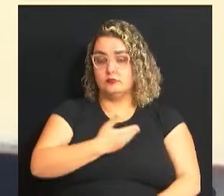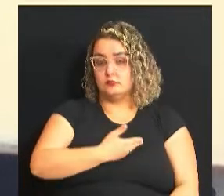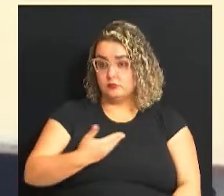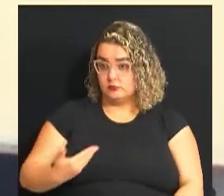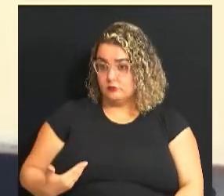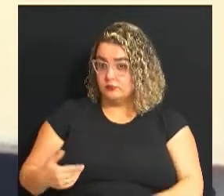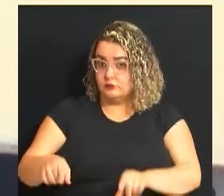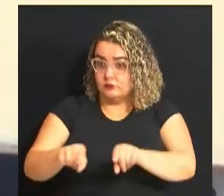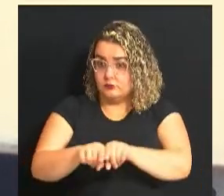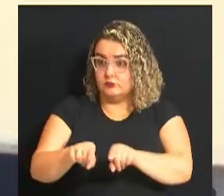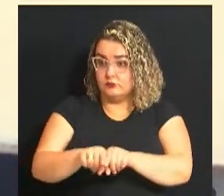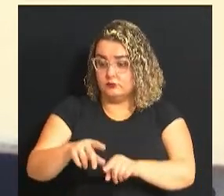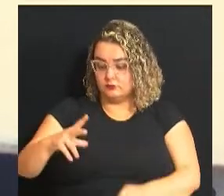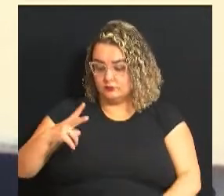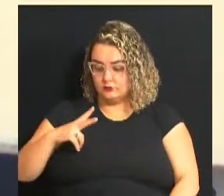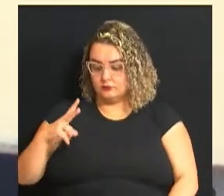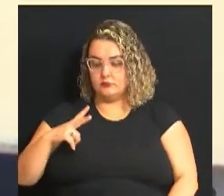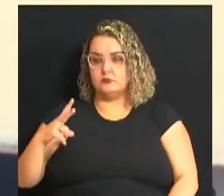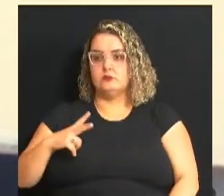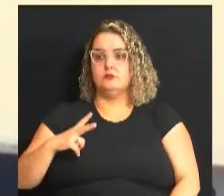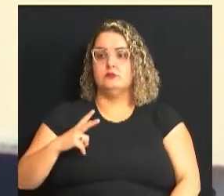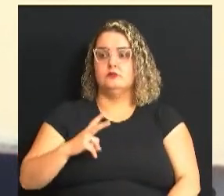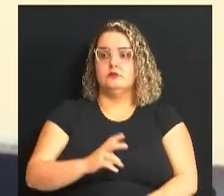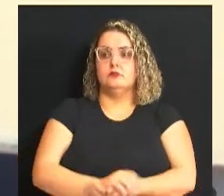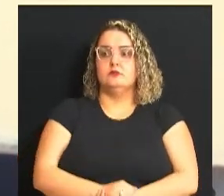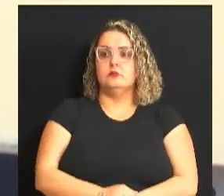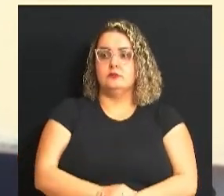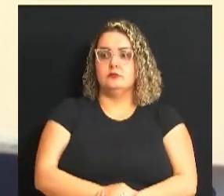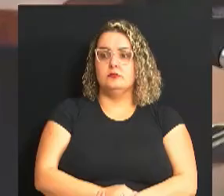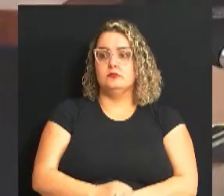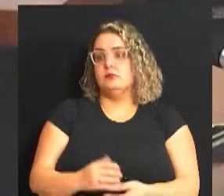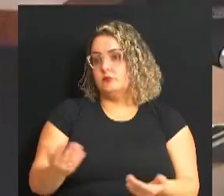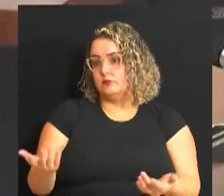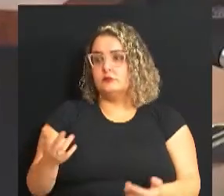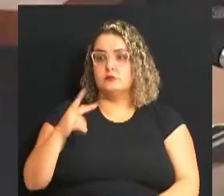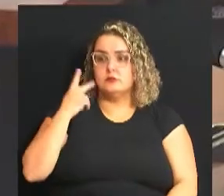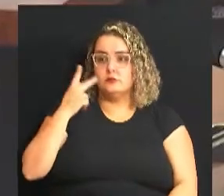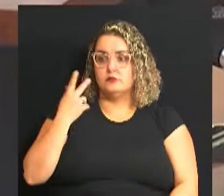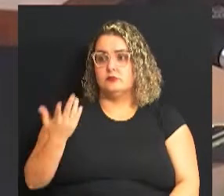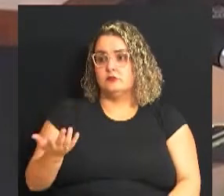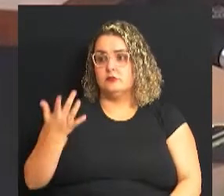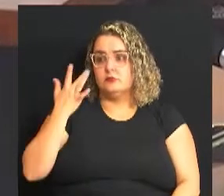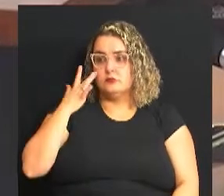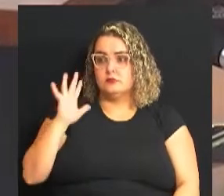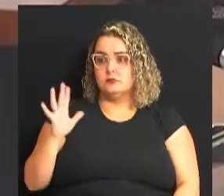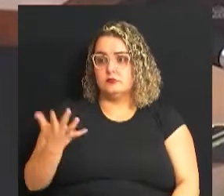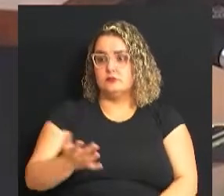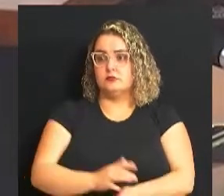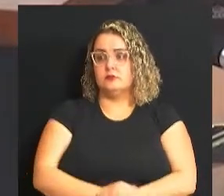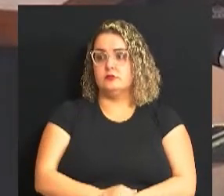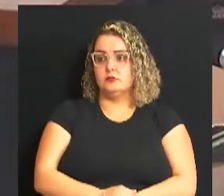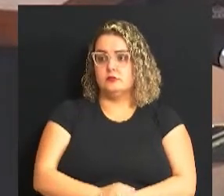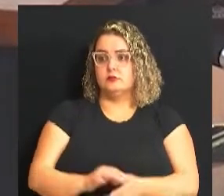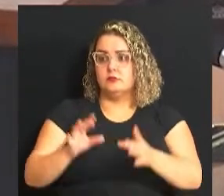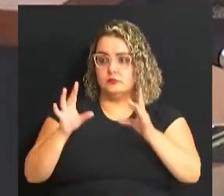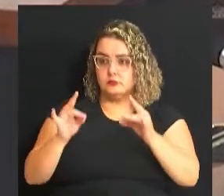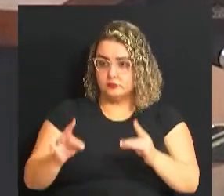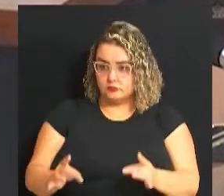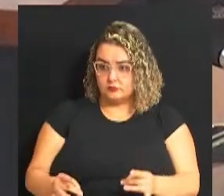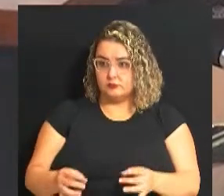para o privado, né, as empresas. E é isso, vereador. Não sei se tem mais algum detalhe, alguma